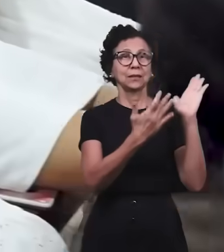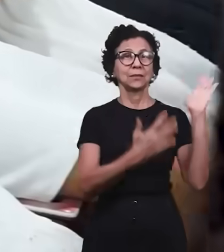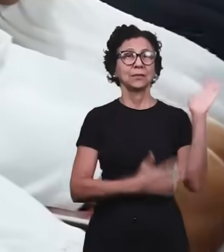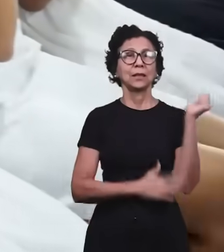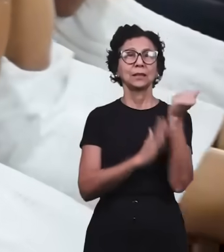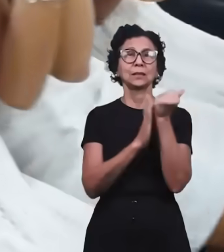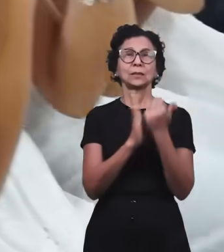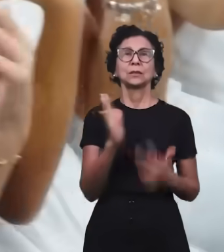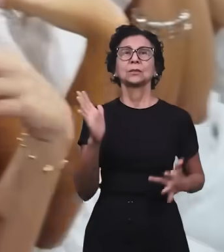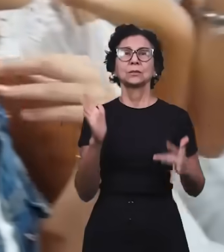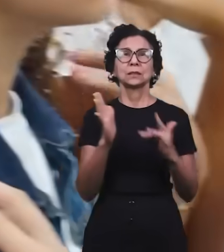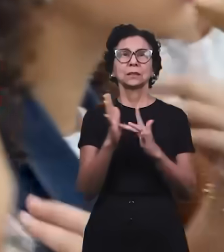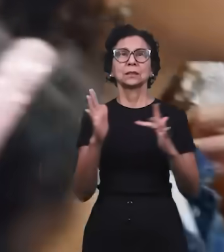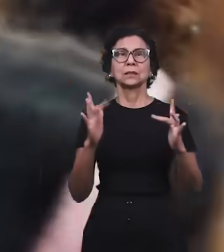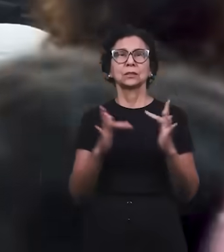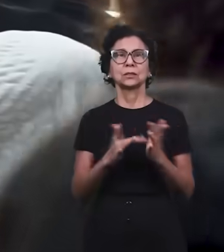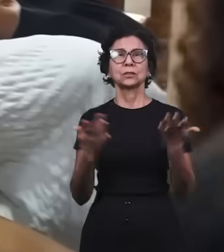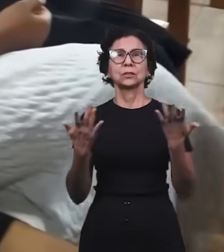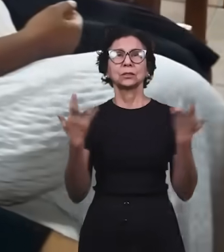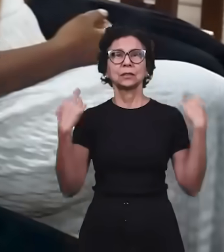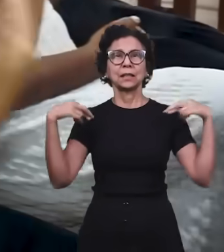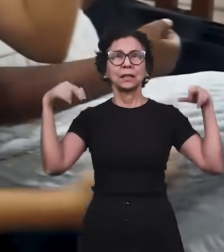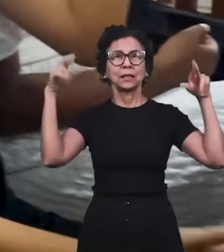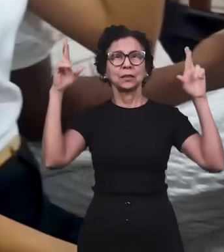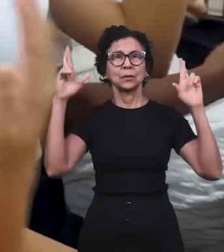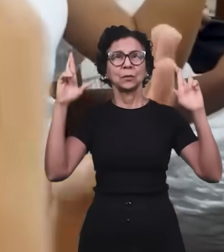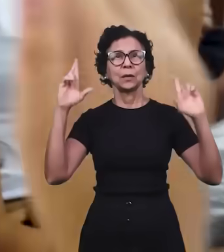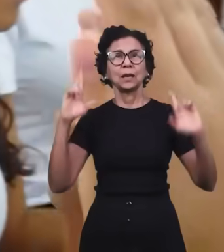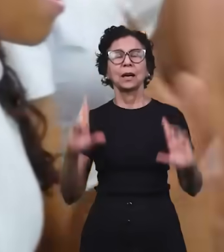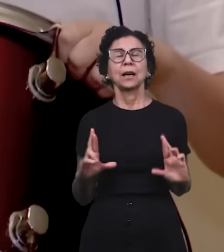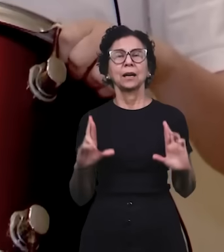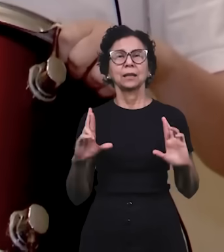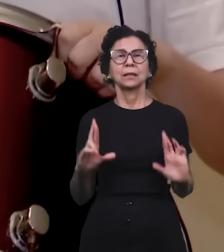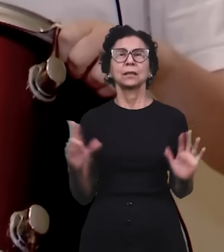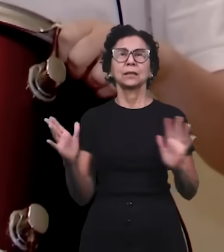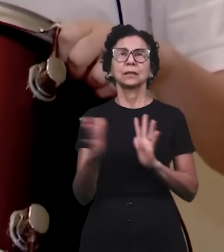Fui lavado no sangue do Cordeiro,